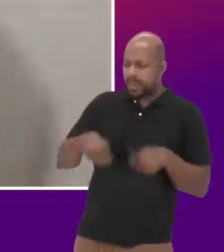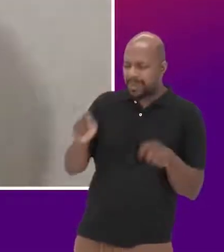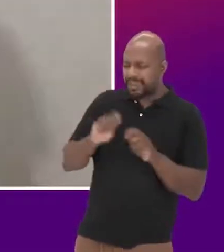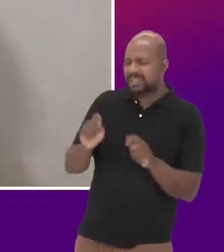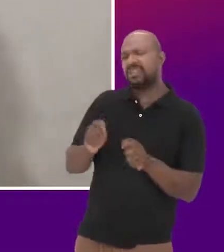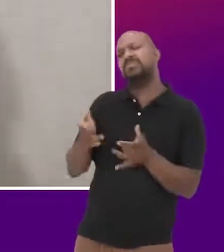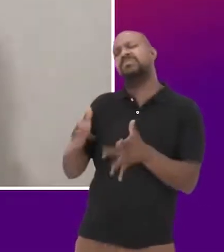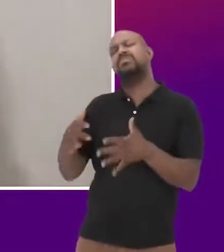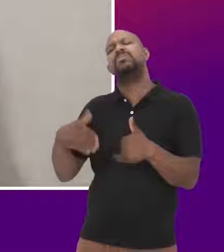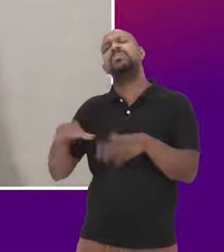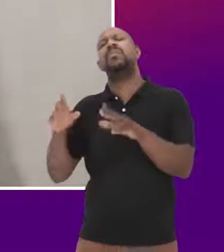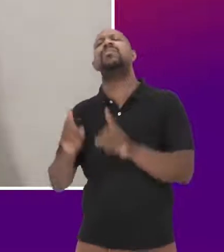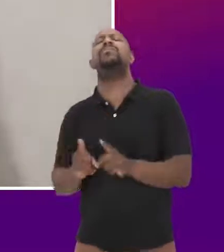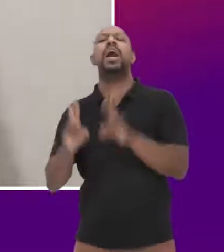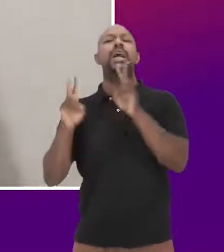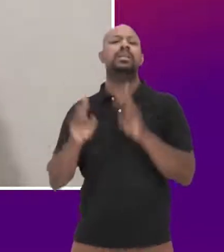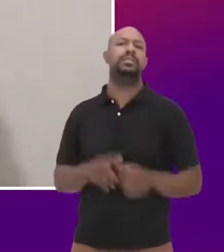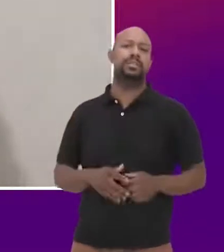preciso mais,